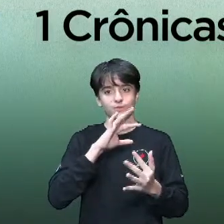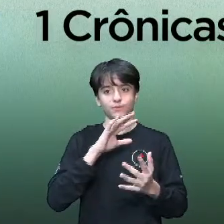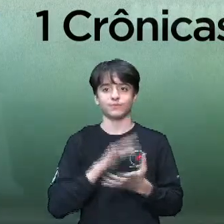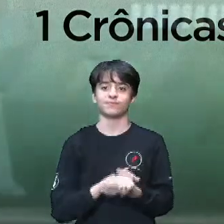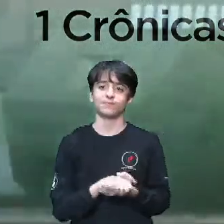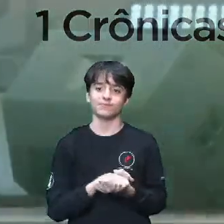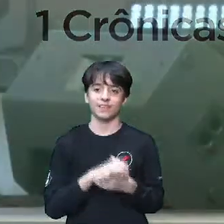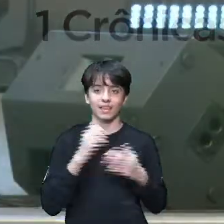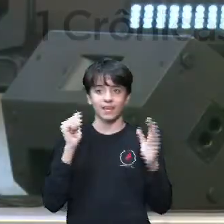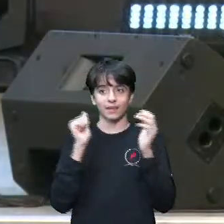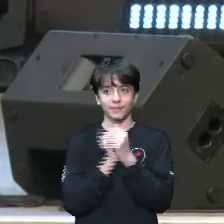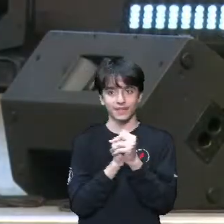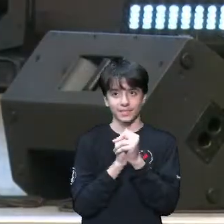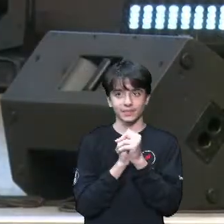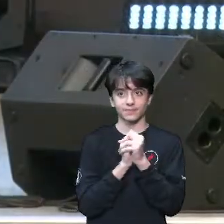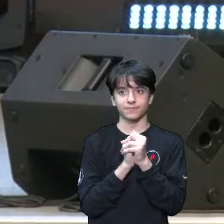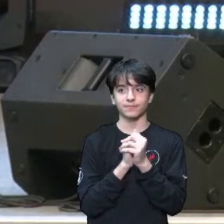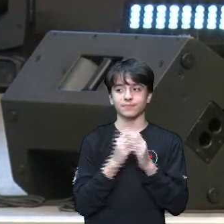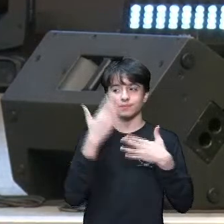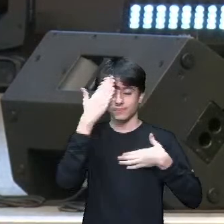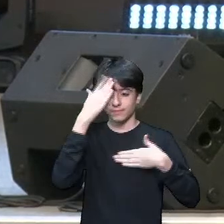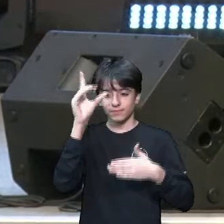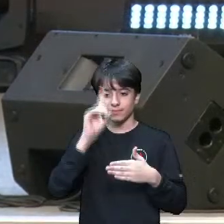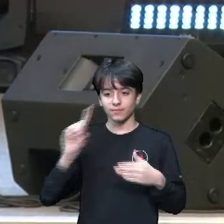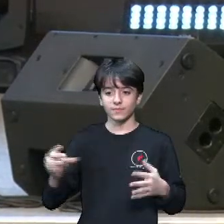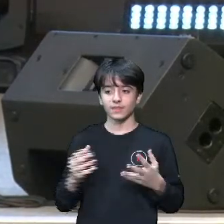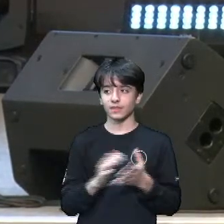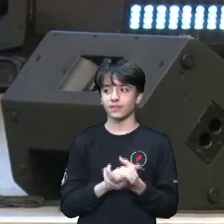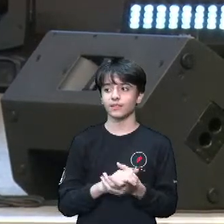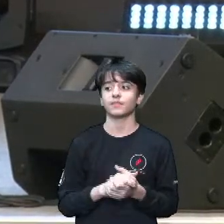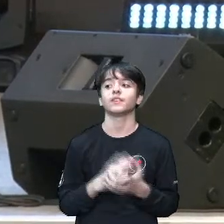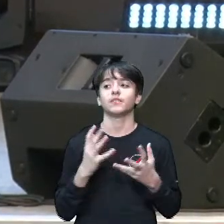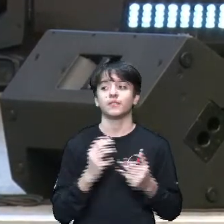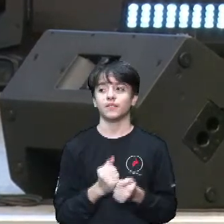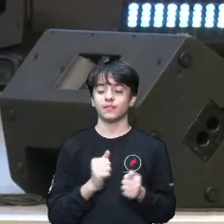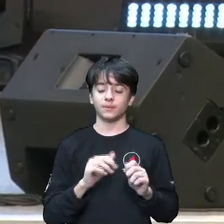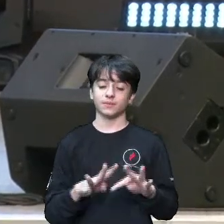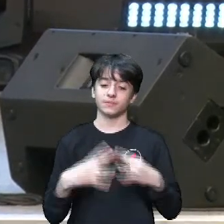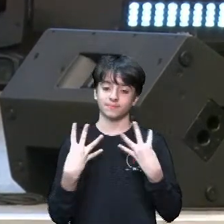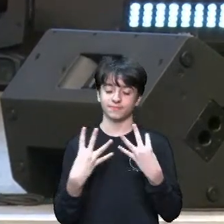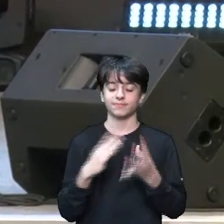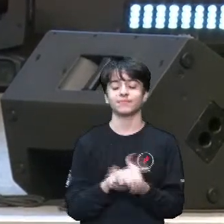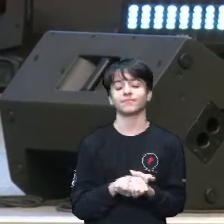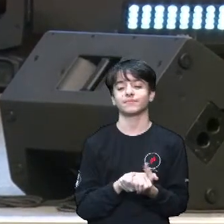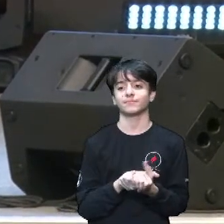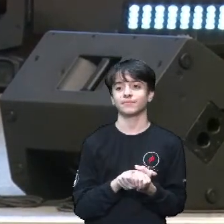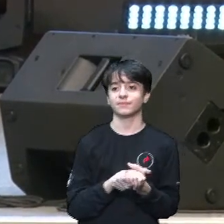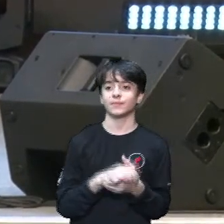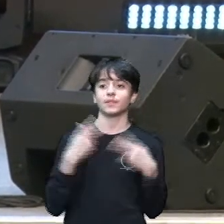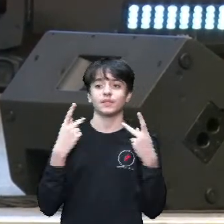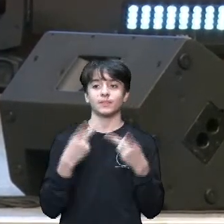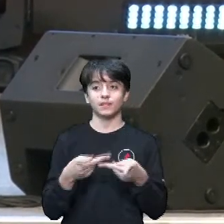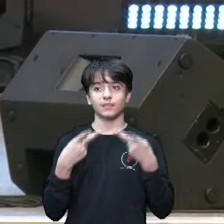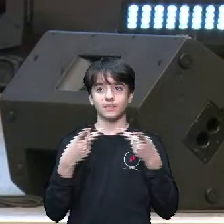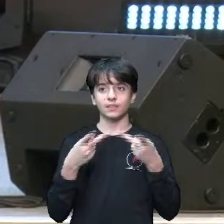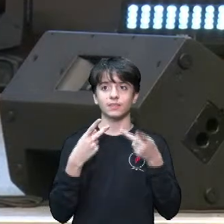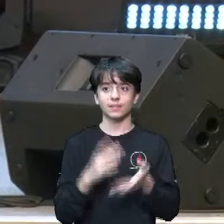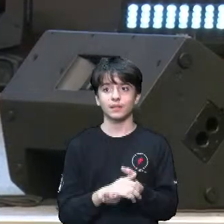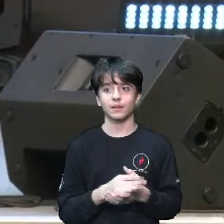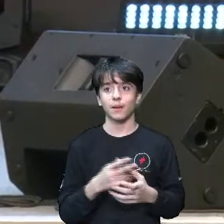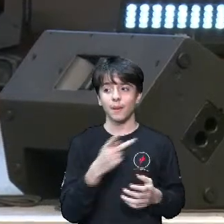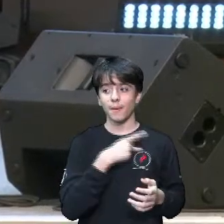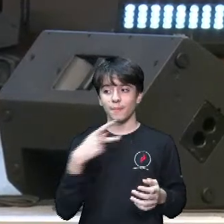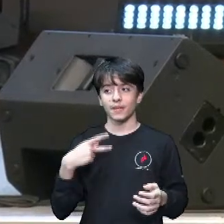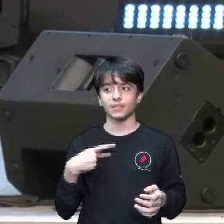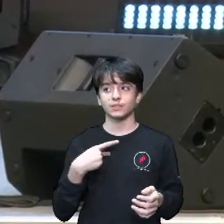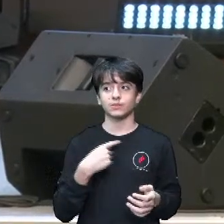glorioso. Amém? Graças a Deus. Vamos ouvir a palavra de Deus? Pastor Miguel Ângelo de... Nome bonito, né, irmão? Miguel